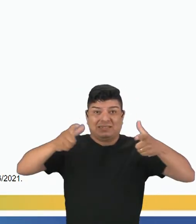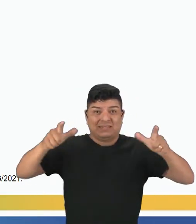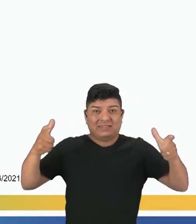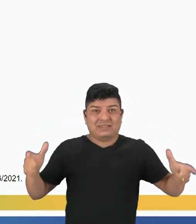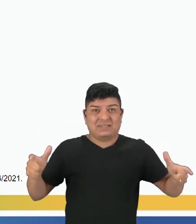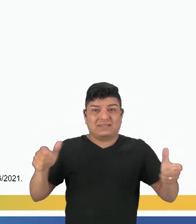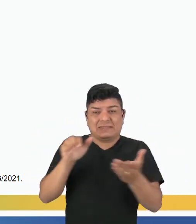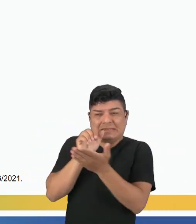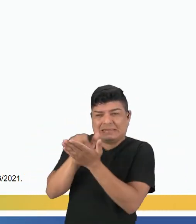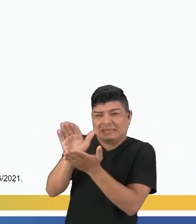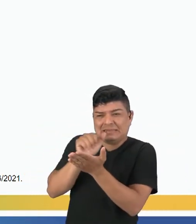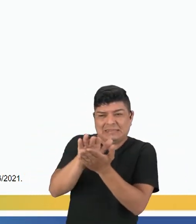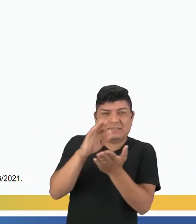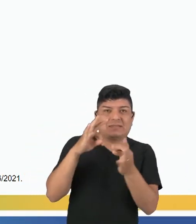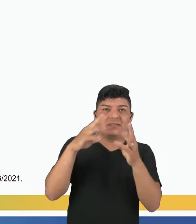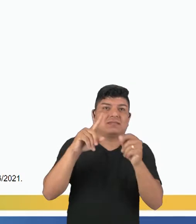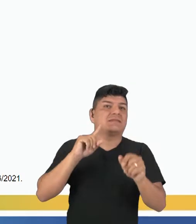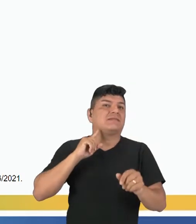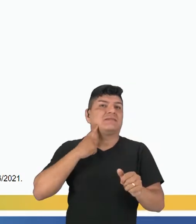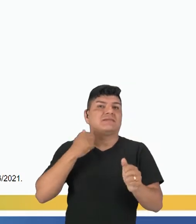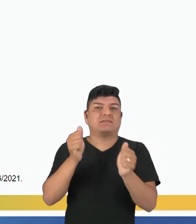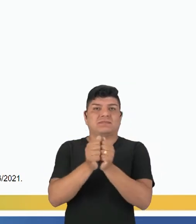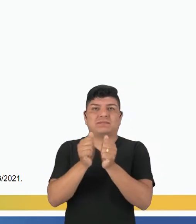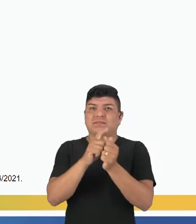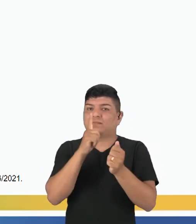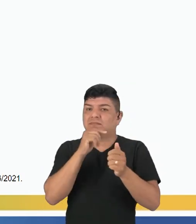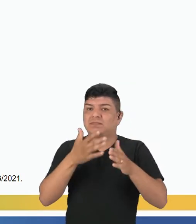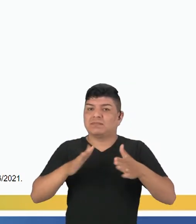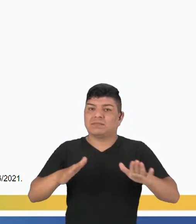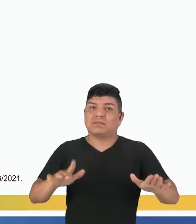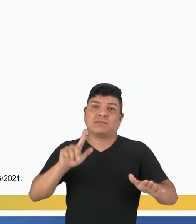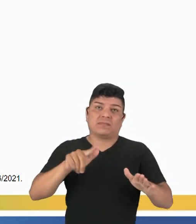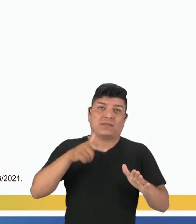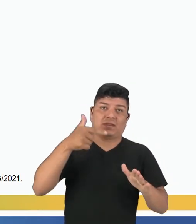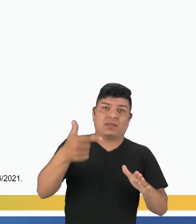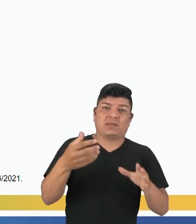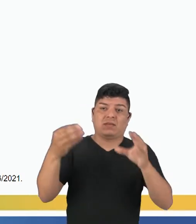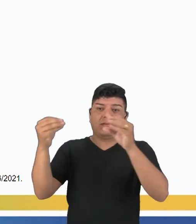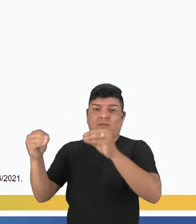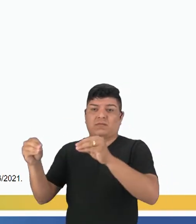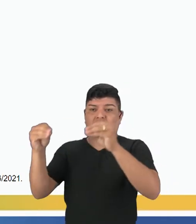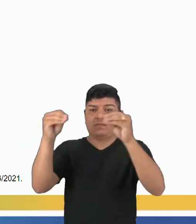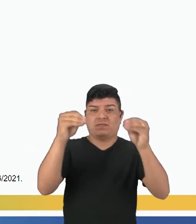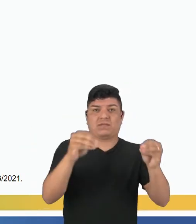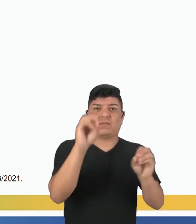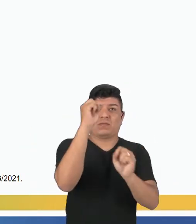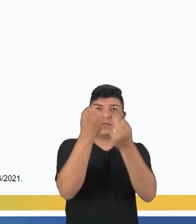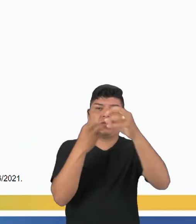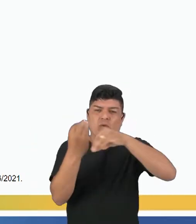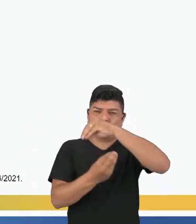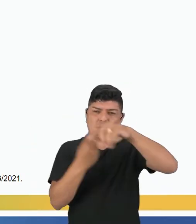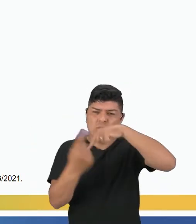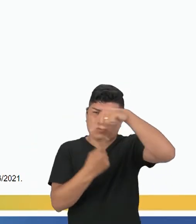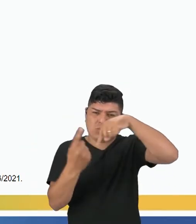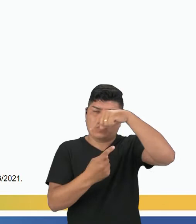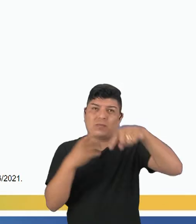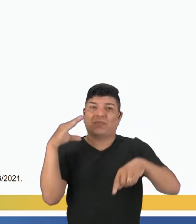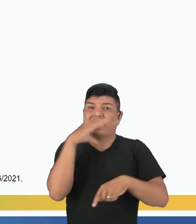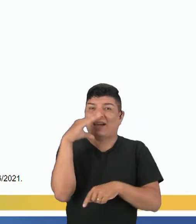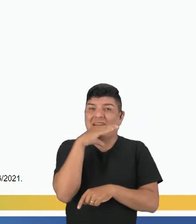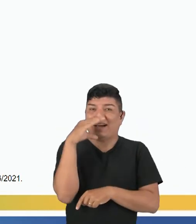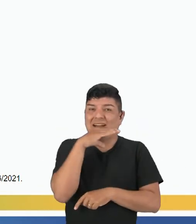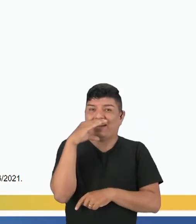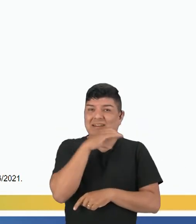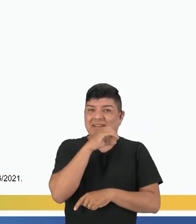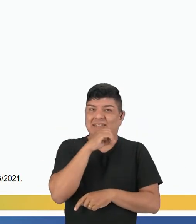tirar todas as sujeirinhas que vieram do mar. Depois, é colocado em uma máquina que gira rapidinho para que o